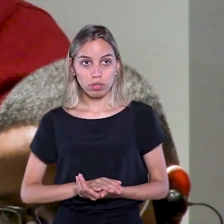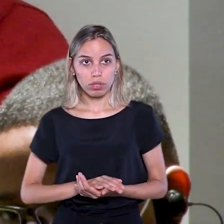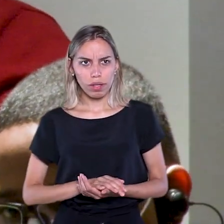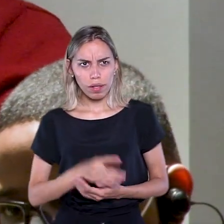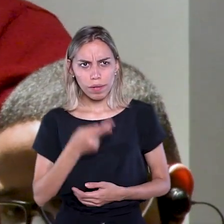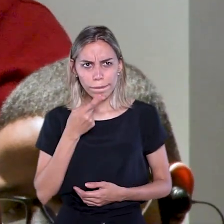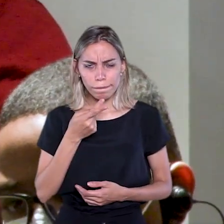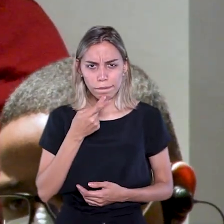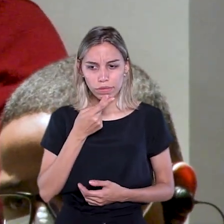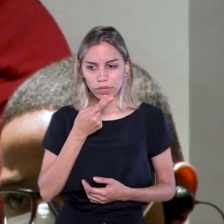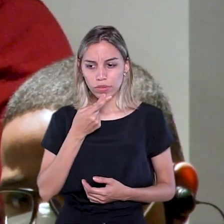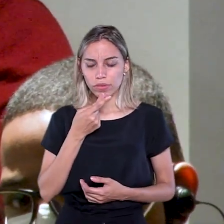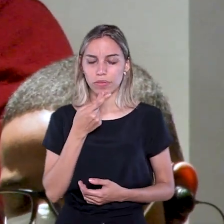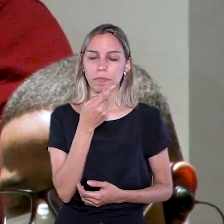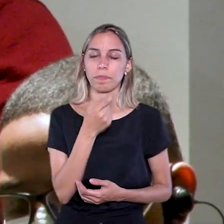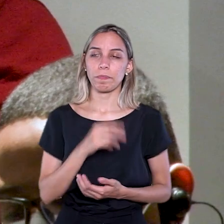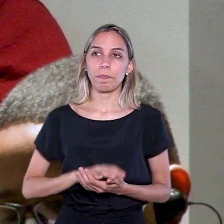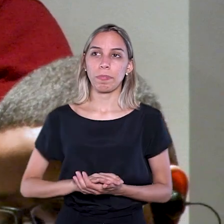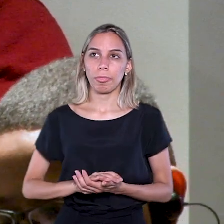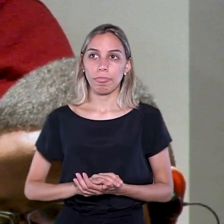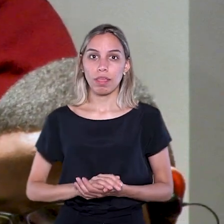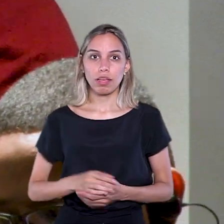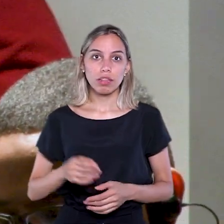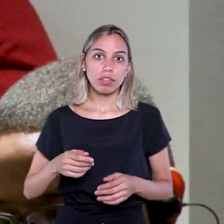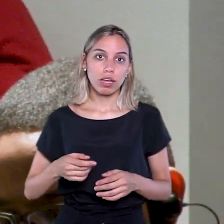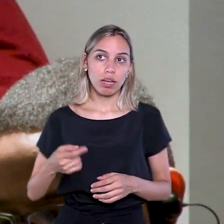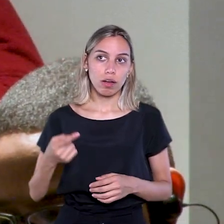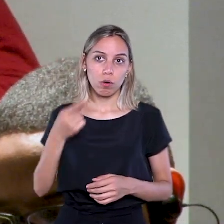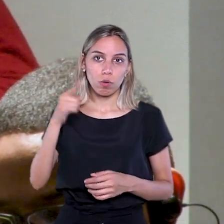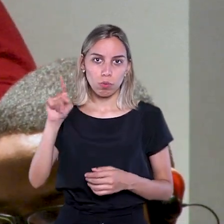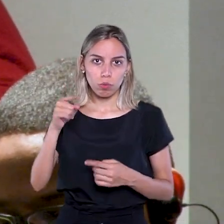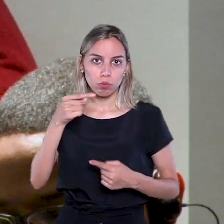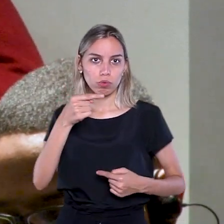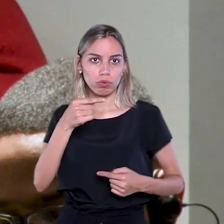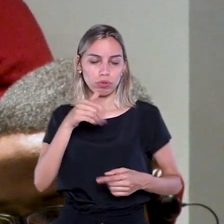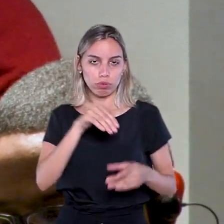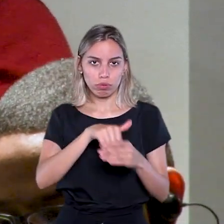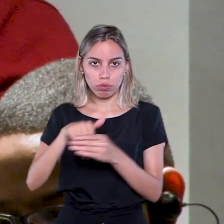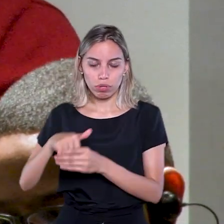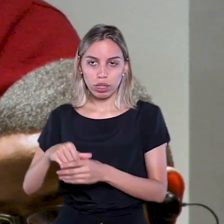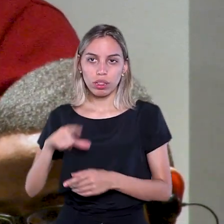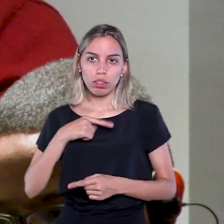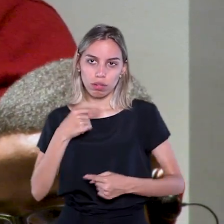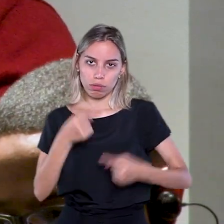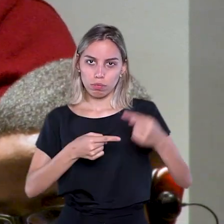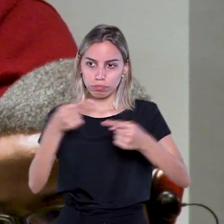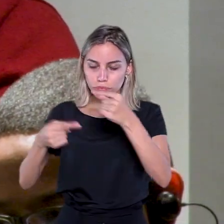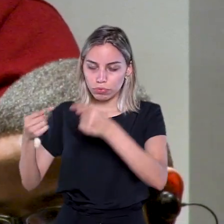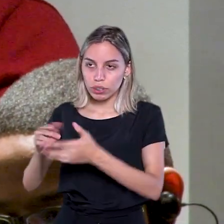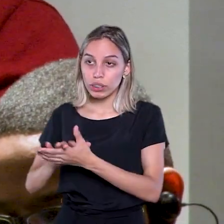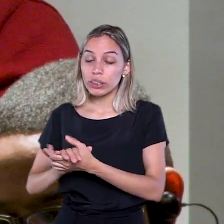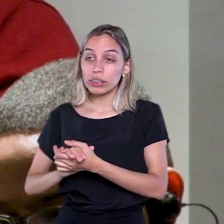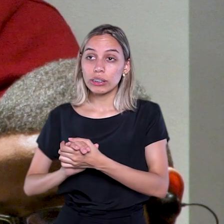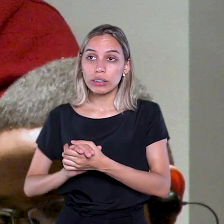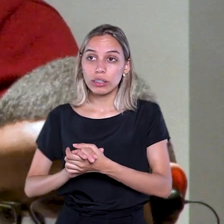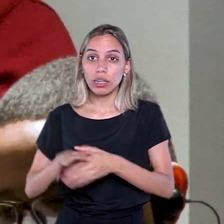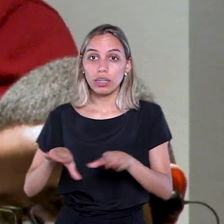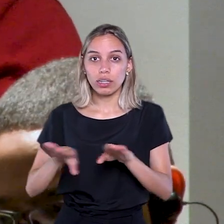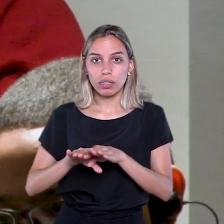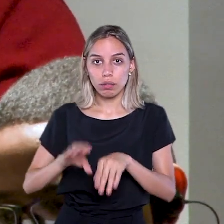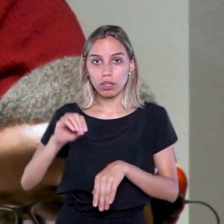um furor, né? Era difícil achar uma pessoa branca que defendesse, que não atacasse essas